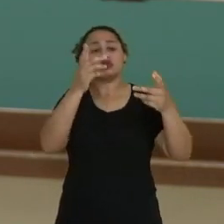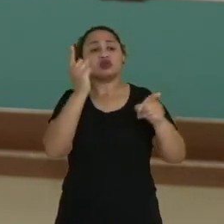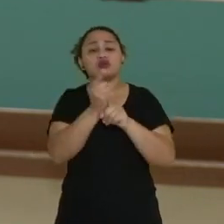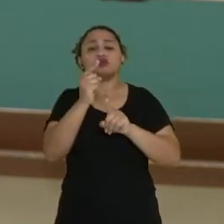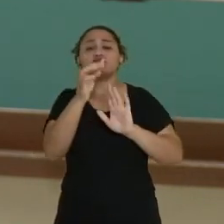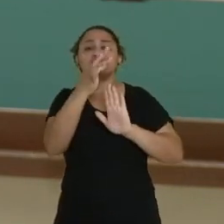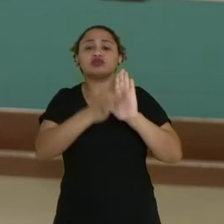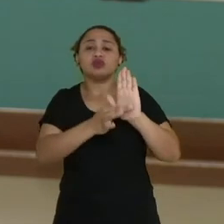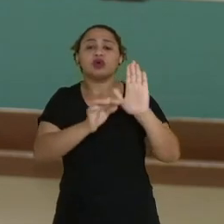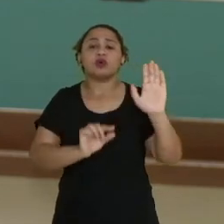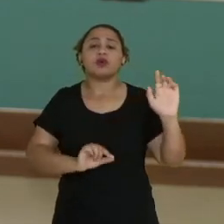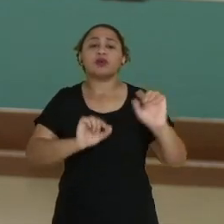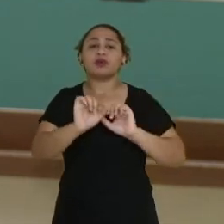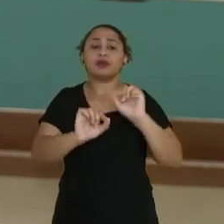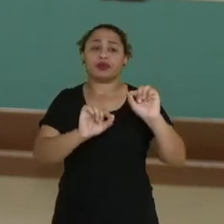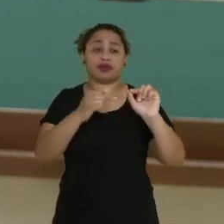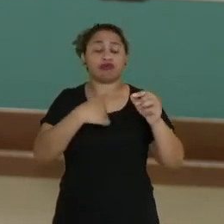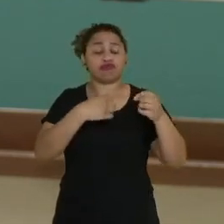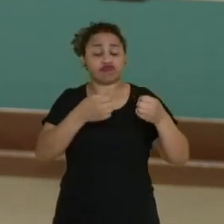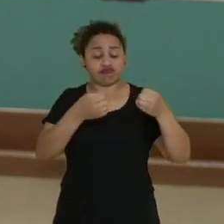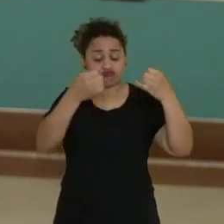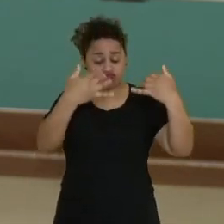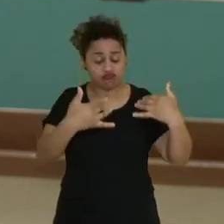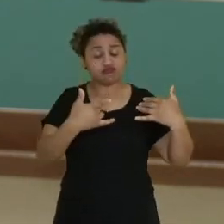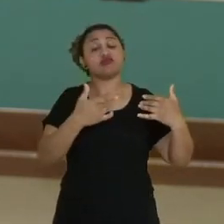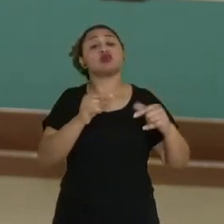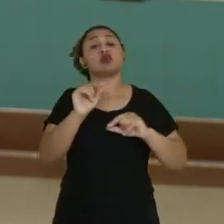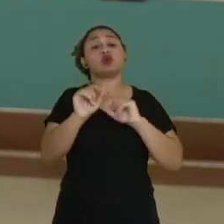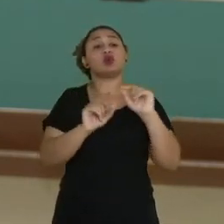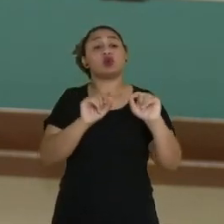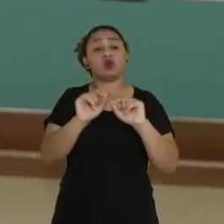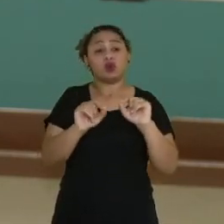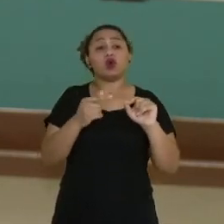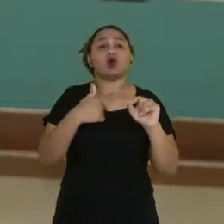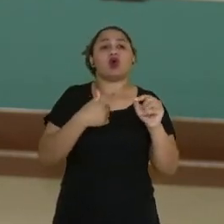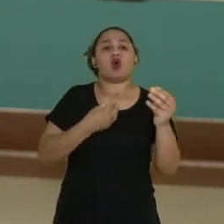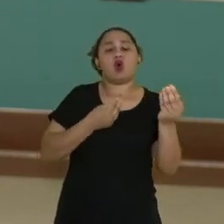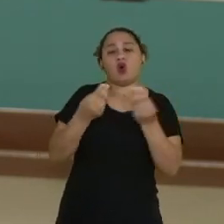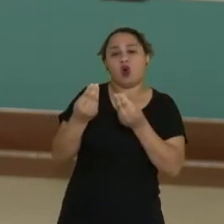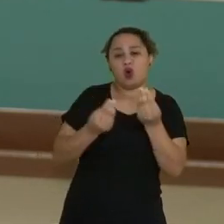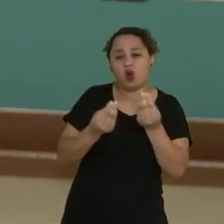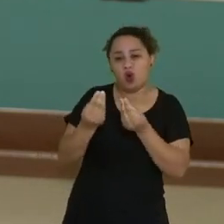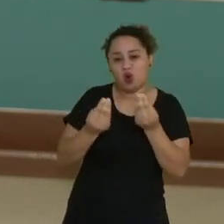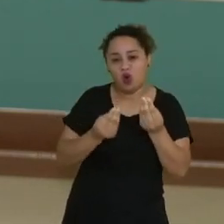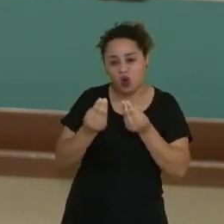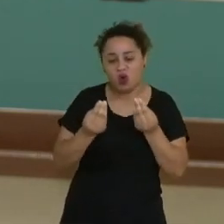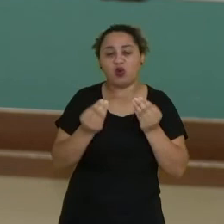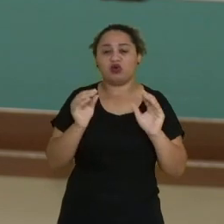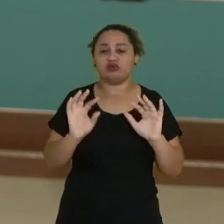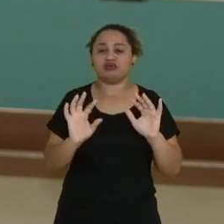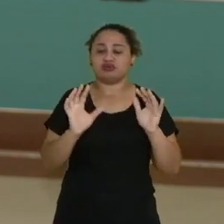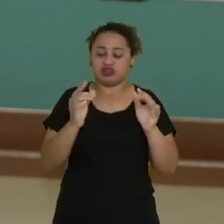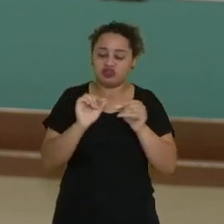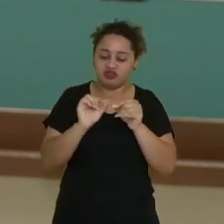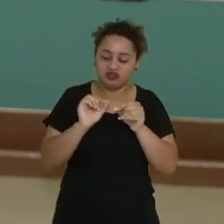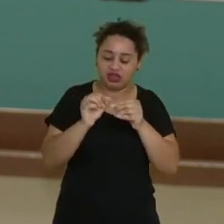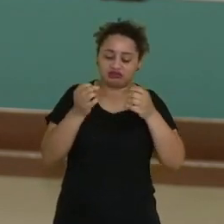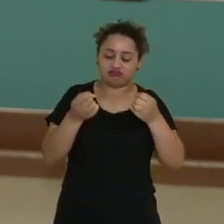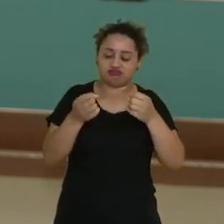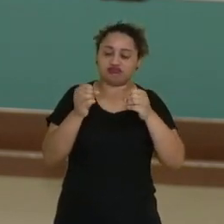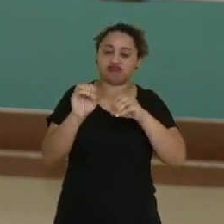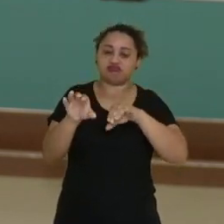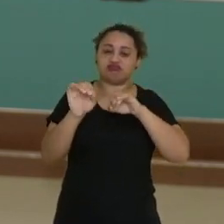que ela diz em determinado momento sobre como trabalhou o gênero